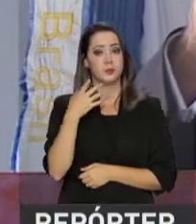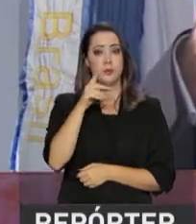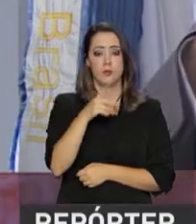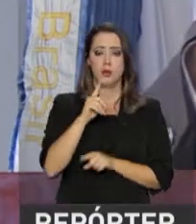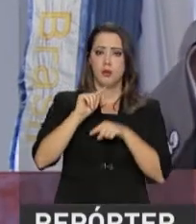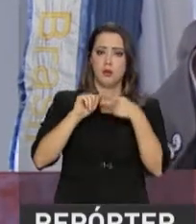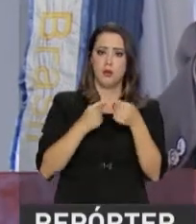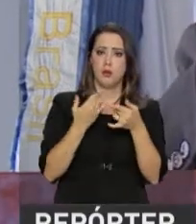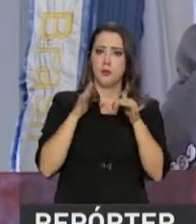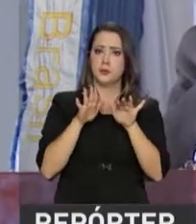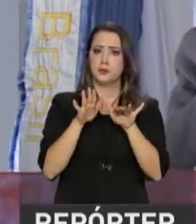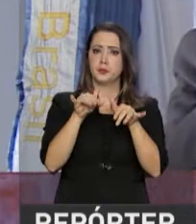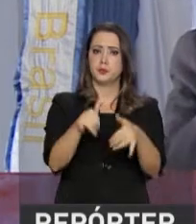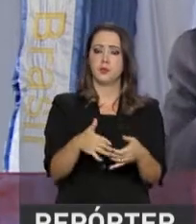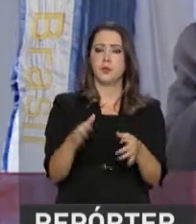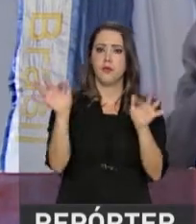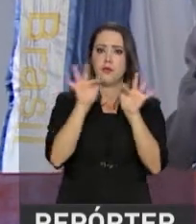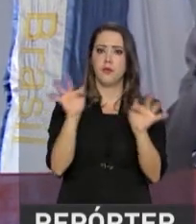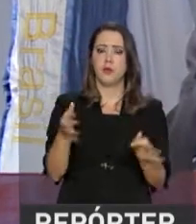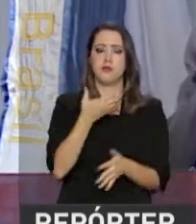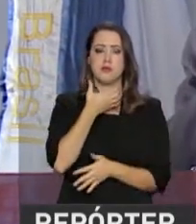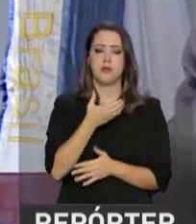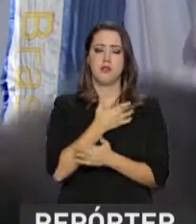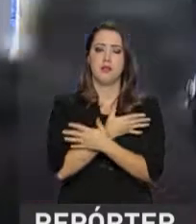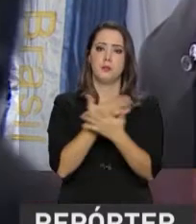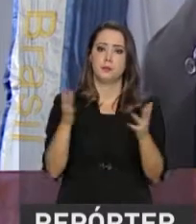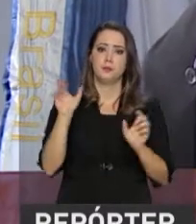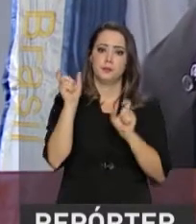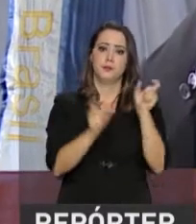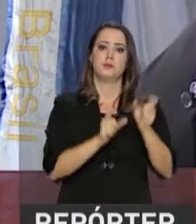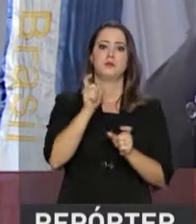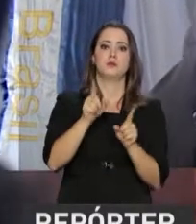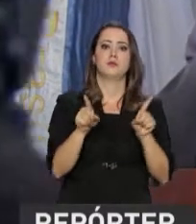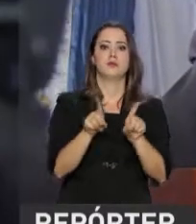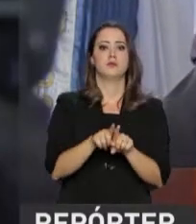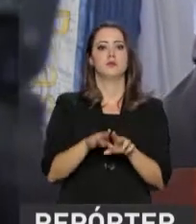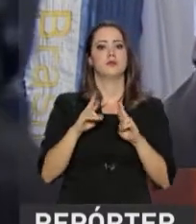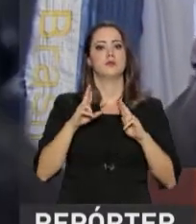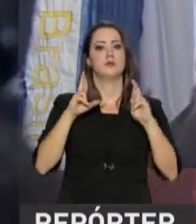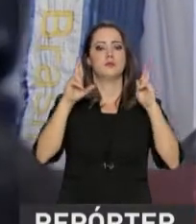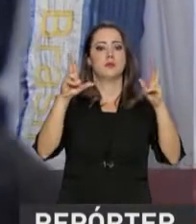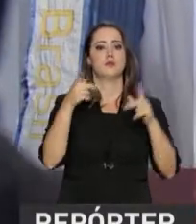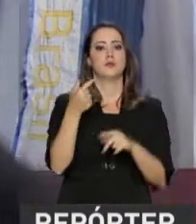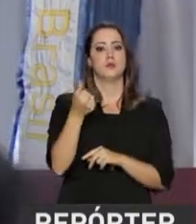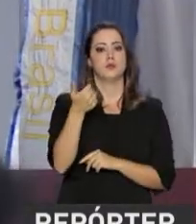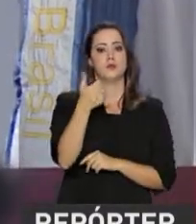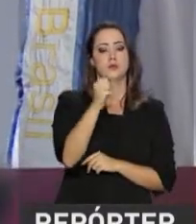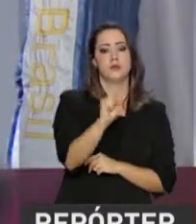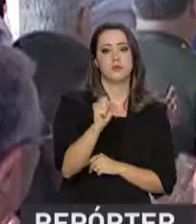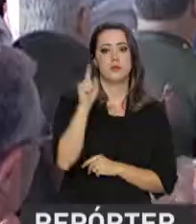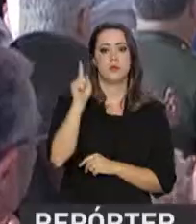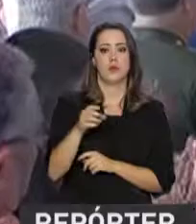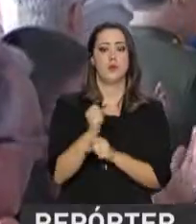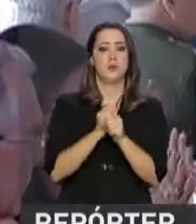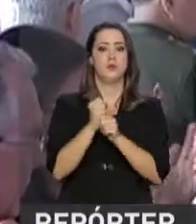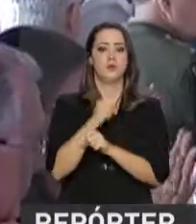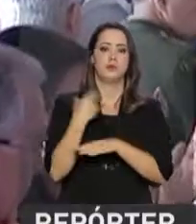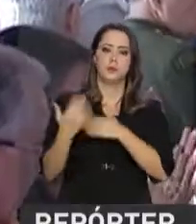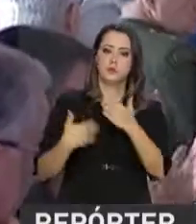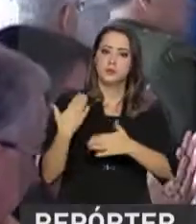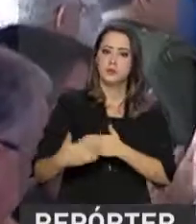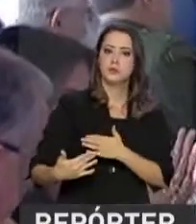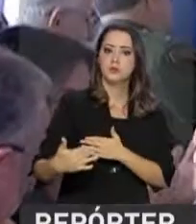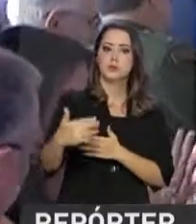temer desejou um feliz natal a todos os brasileiros e disse esperar que 2018 seja um ano de desenvolvimento